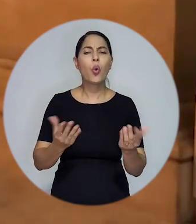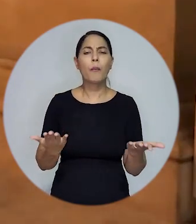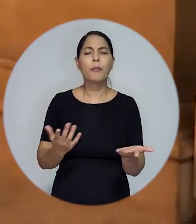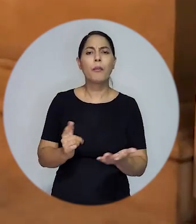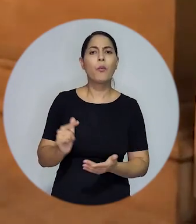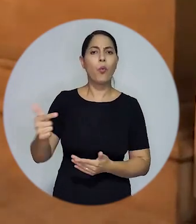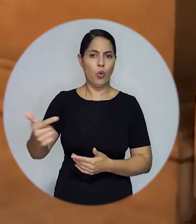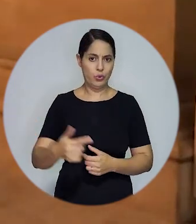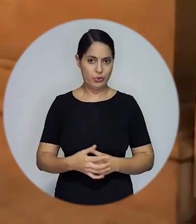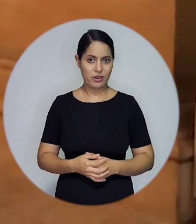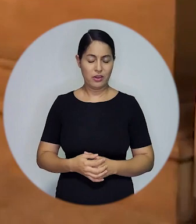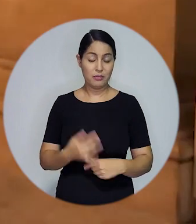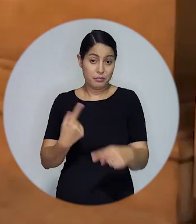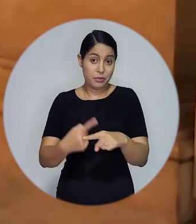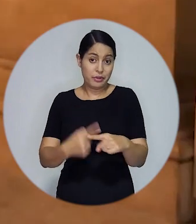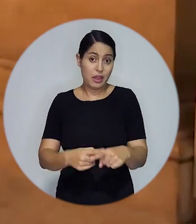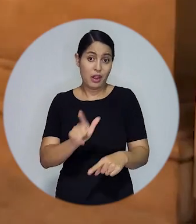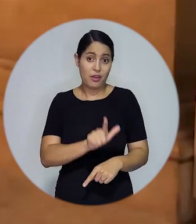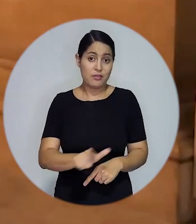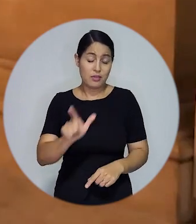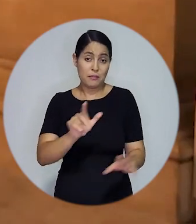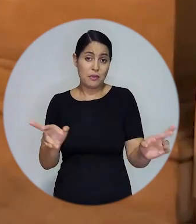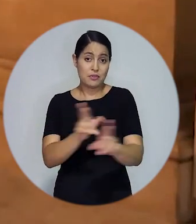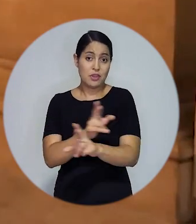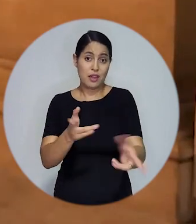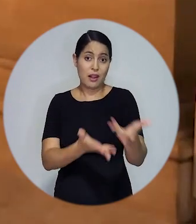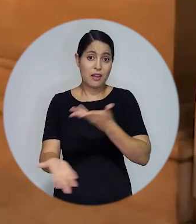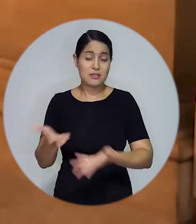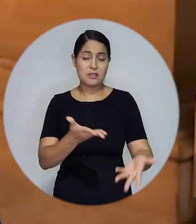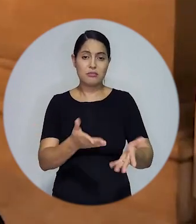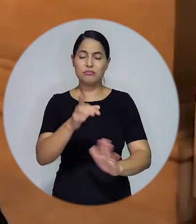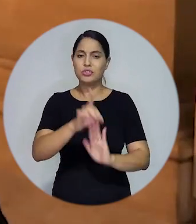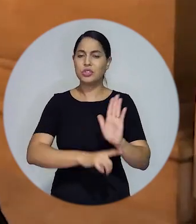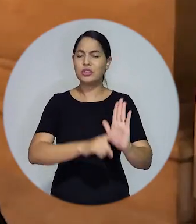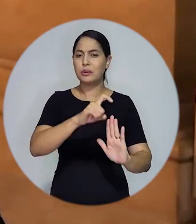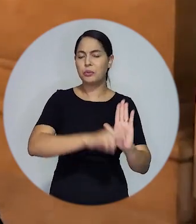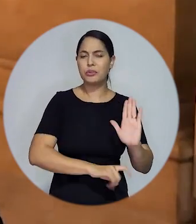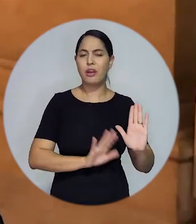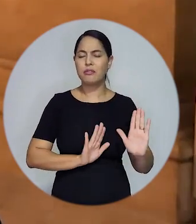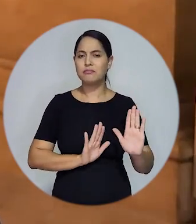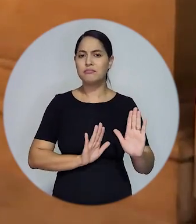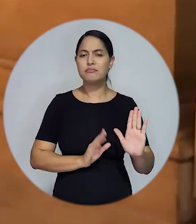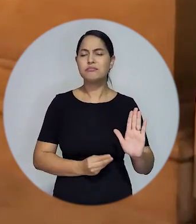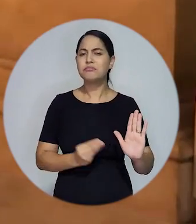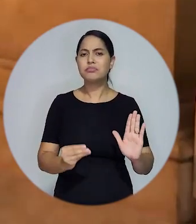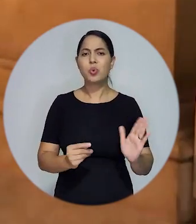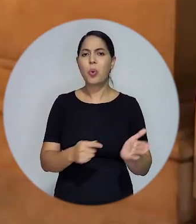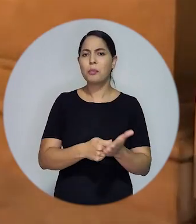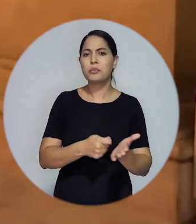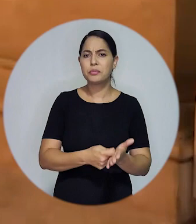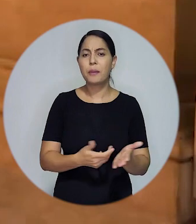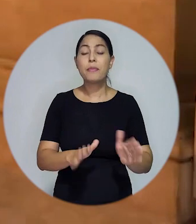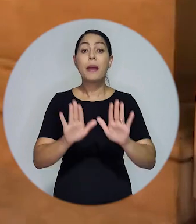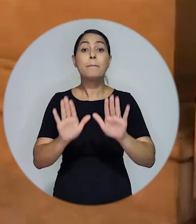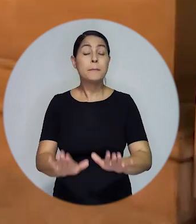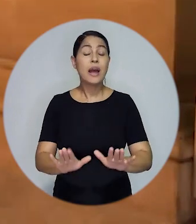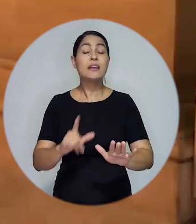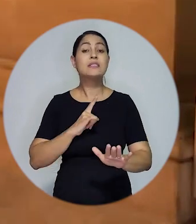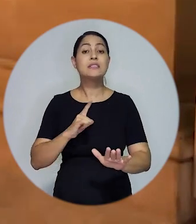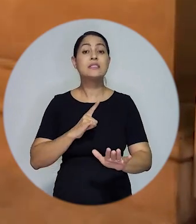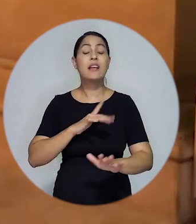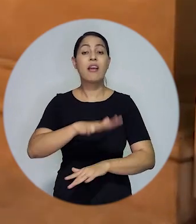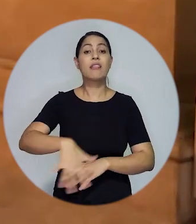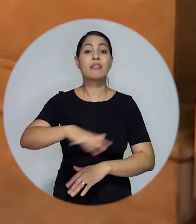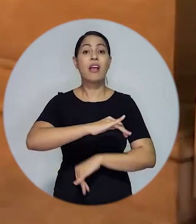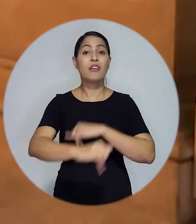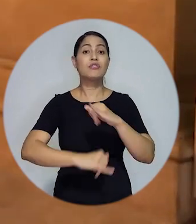ao mesmo tempo localizar aquela relação em direito tributário para poder tributar. Agora, no mundo digital, a pergunta é